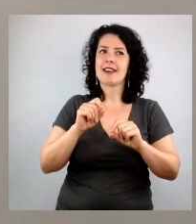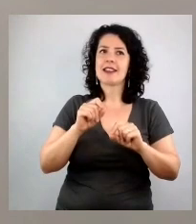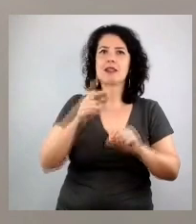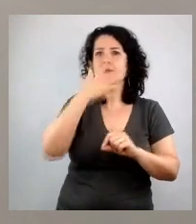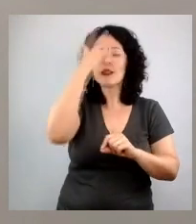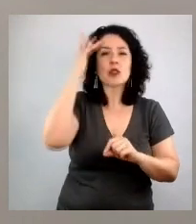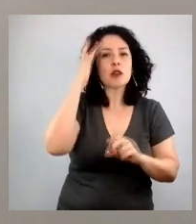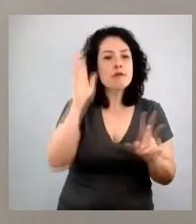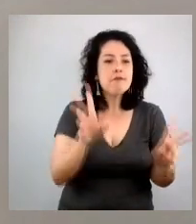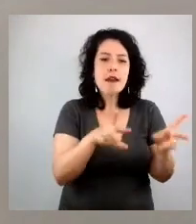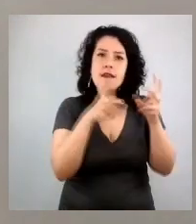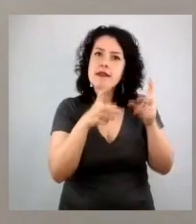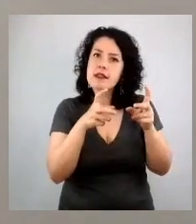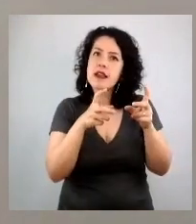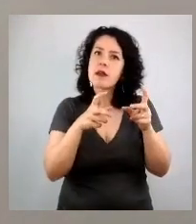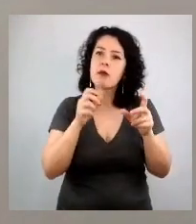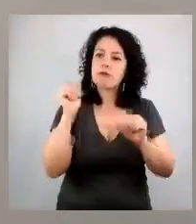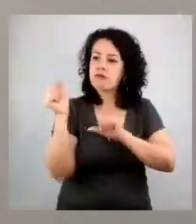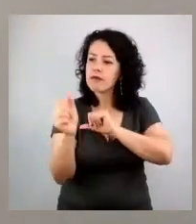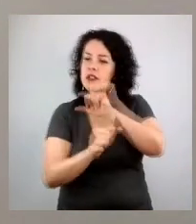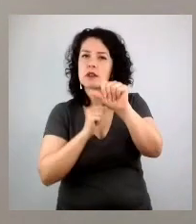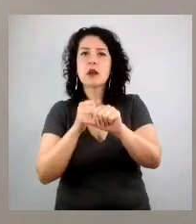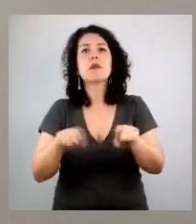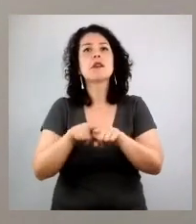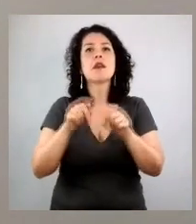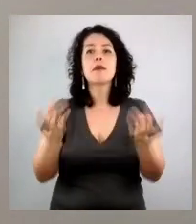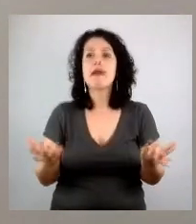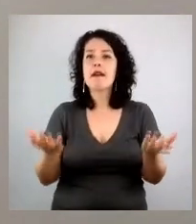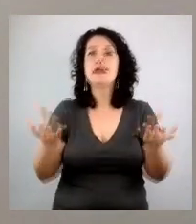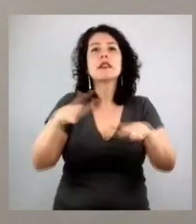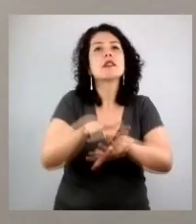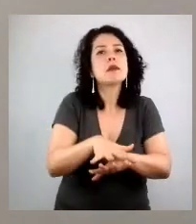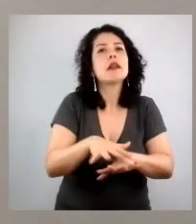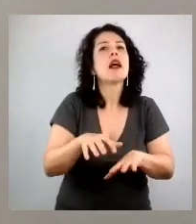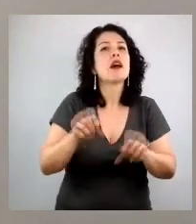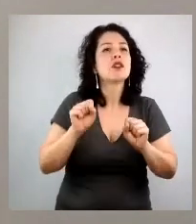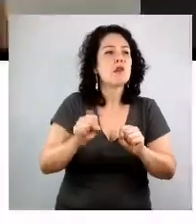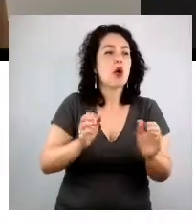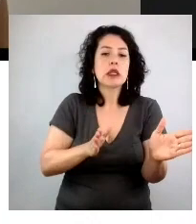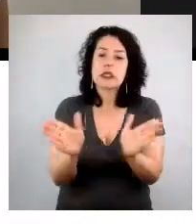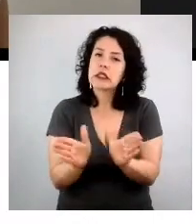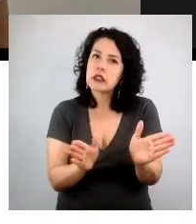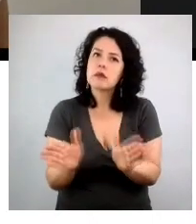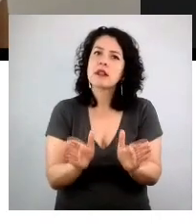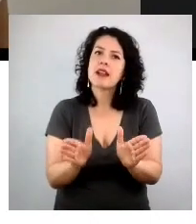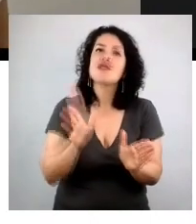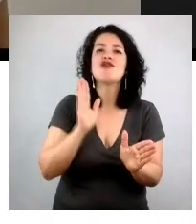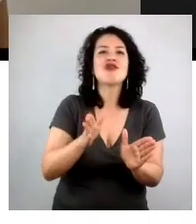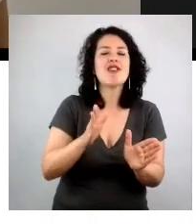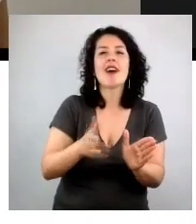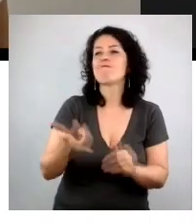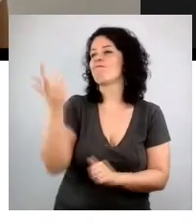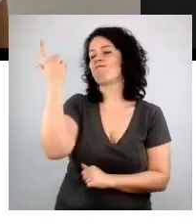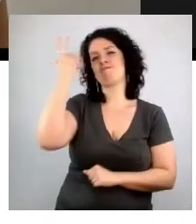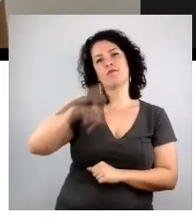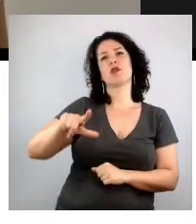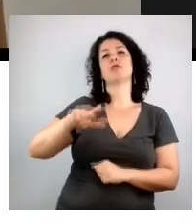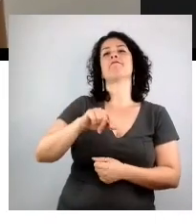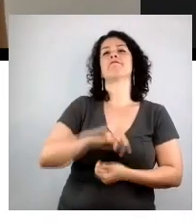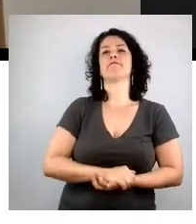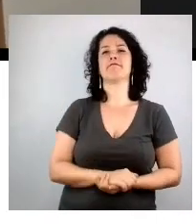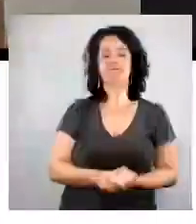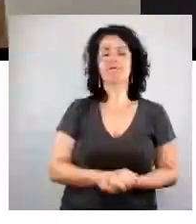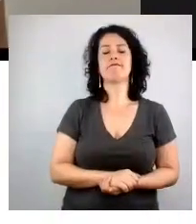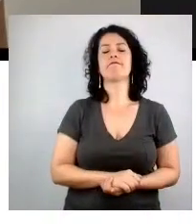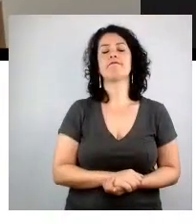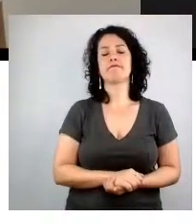das pessoas em algum momento, já é um ganho, né? Total, Nath, sabe por quê? Eu sempre falo sobre isso. Eu sou a